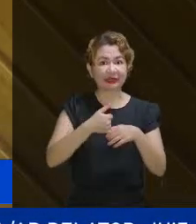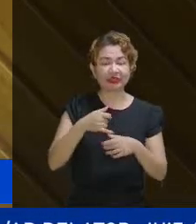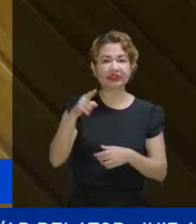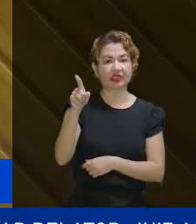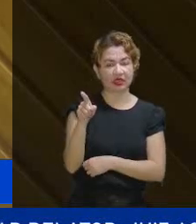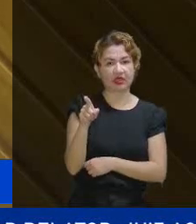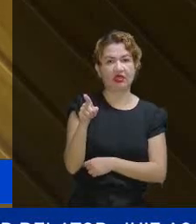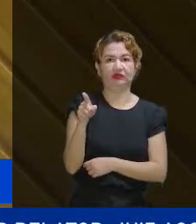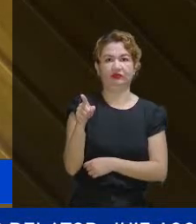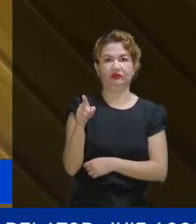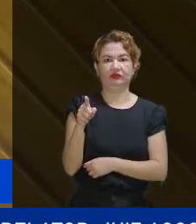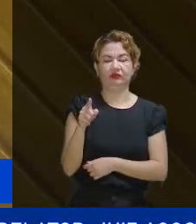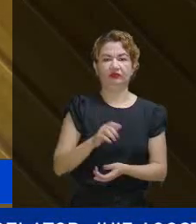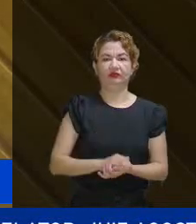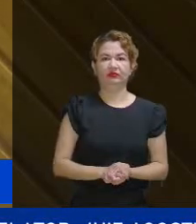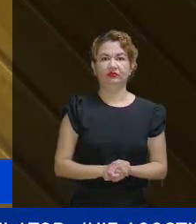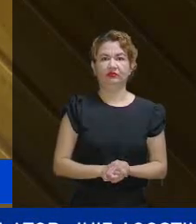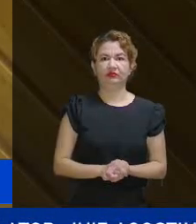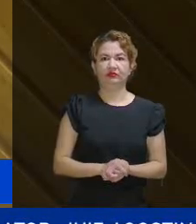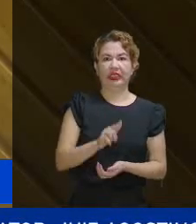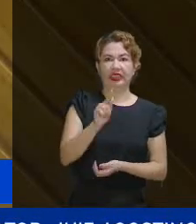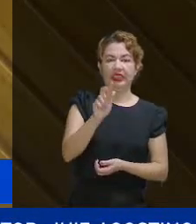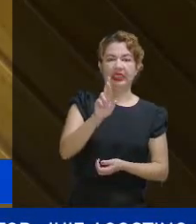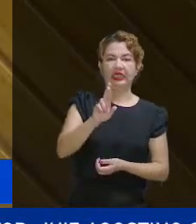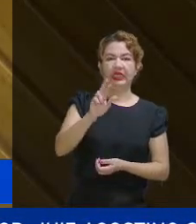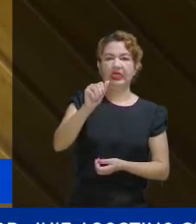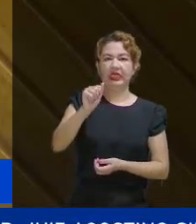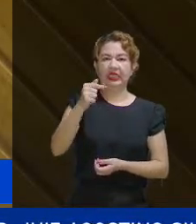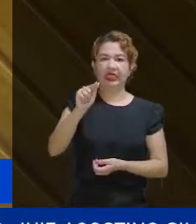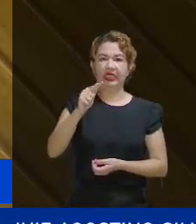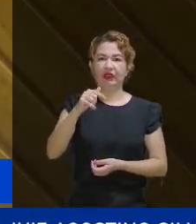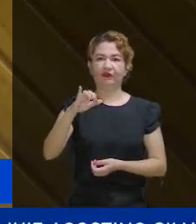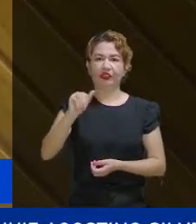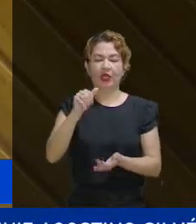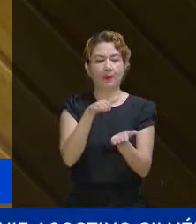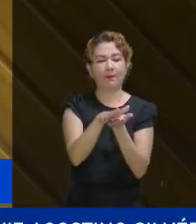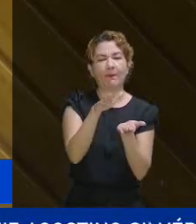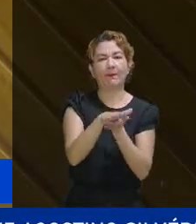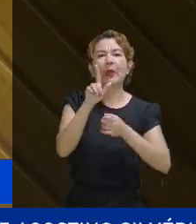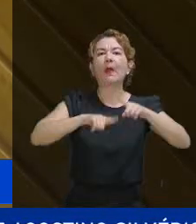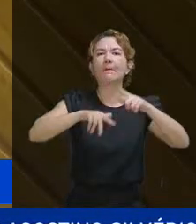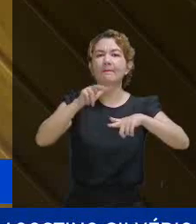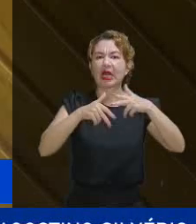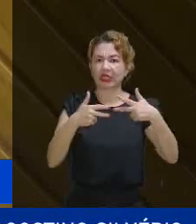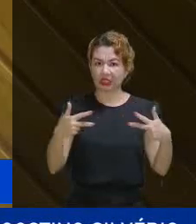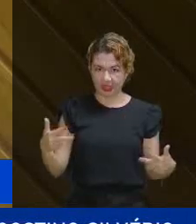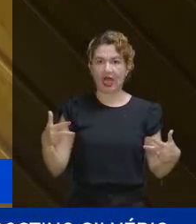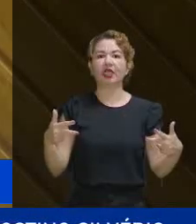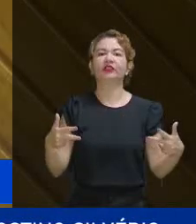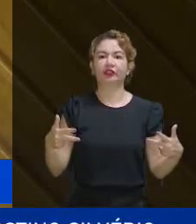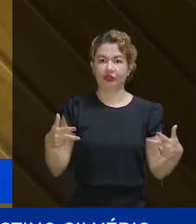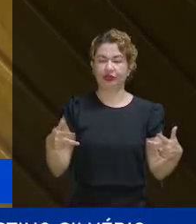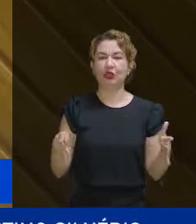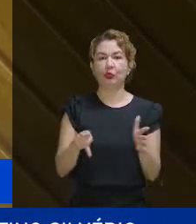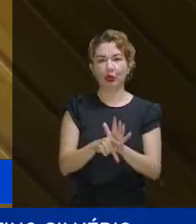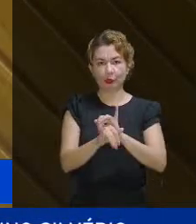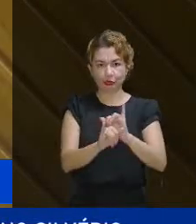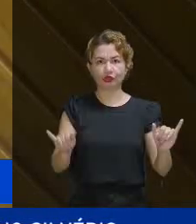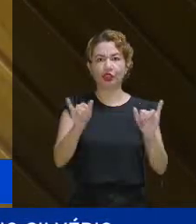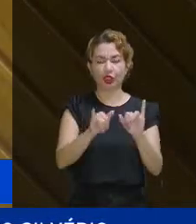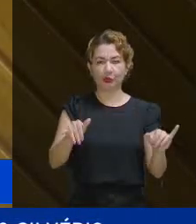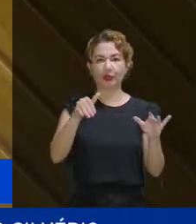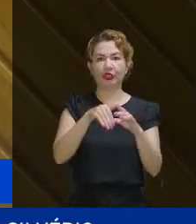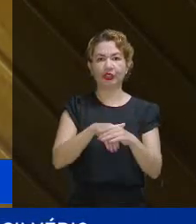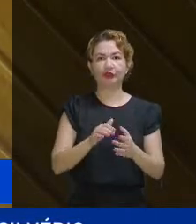não tem gráfica, não existe gráfica para emissão do material de